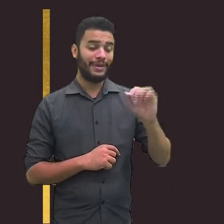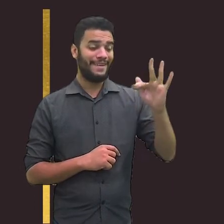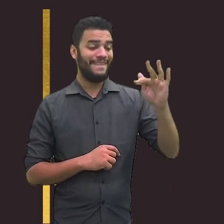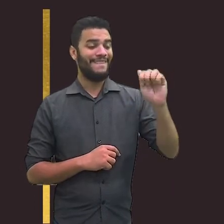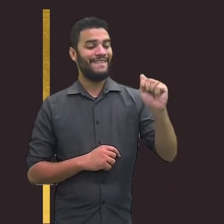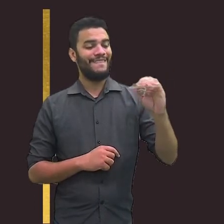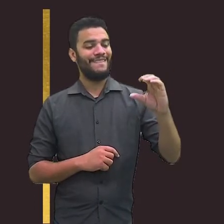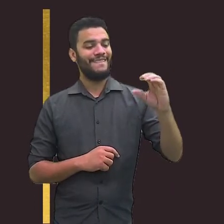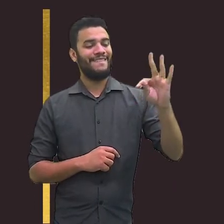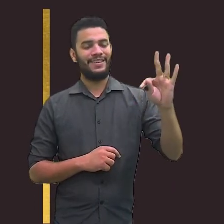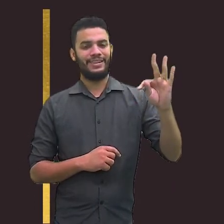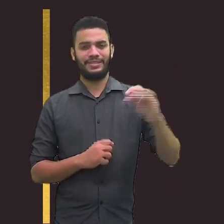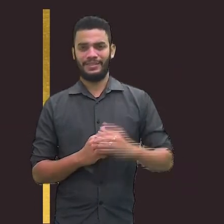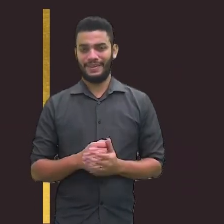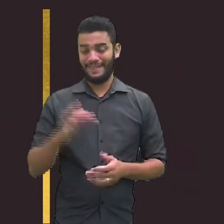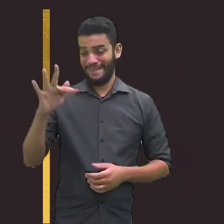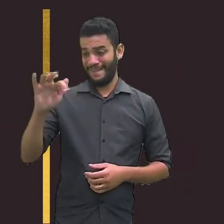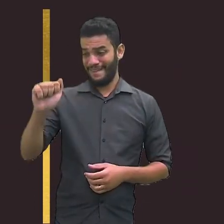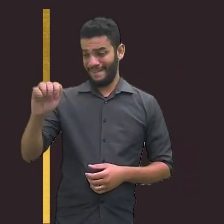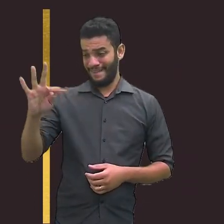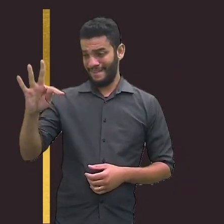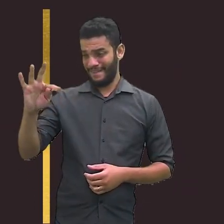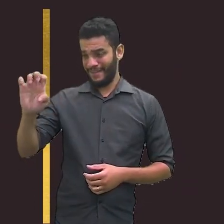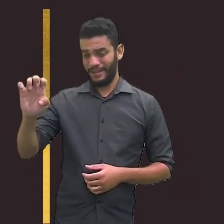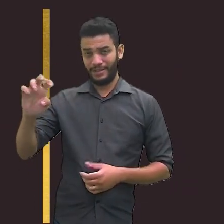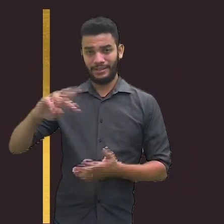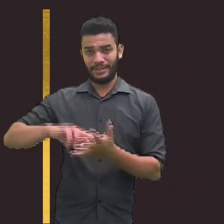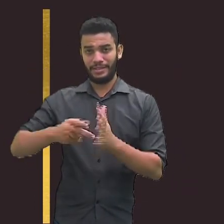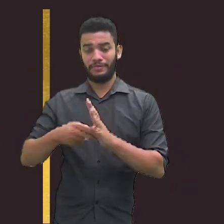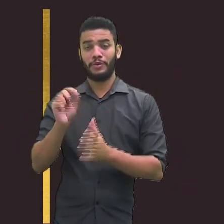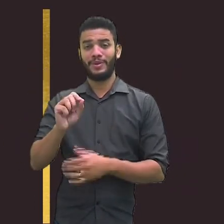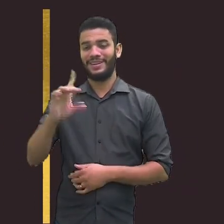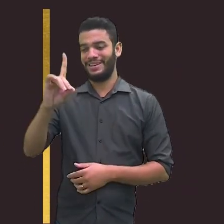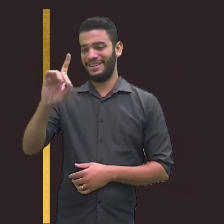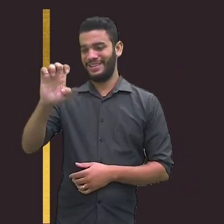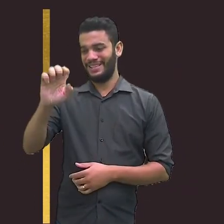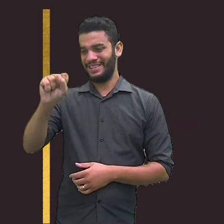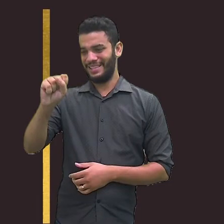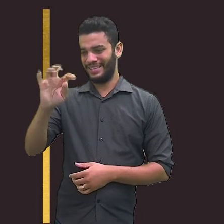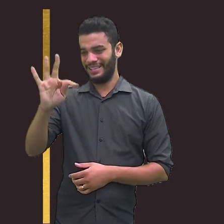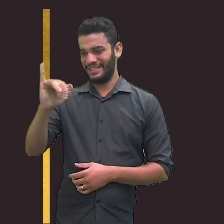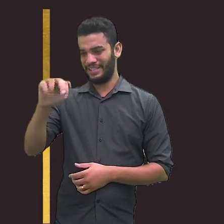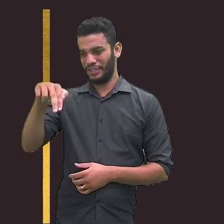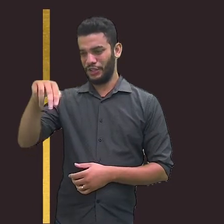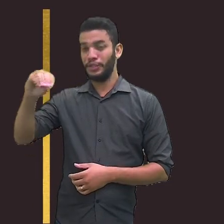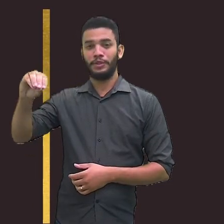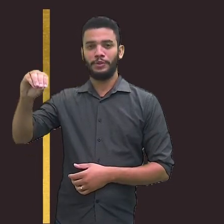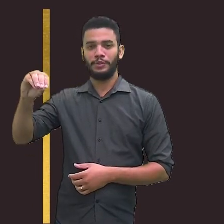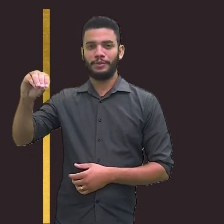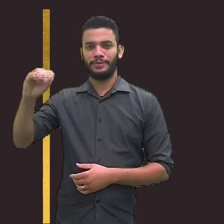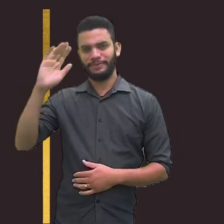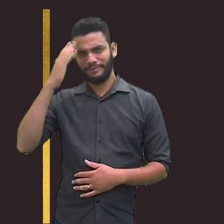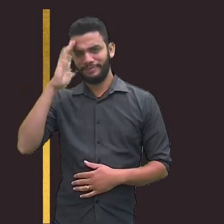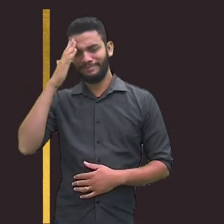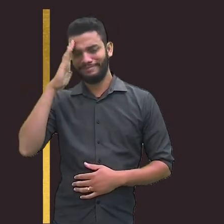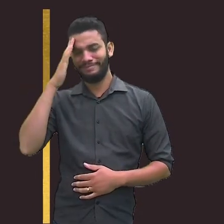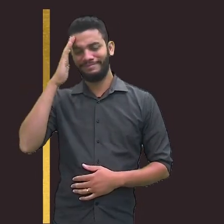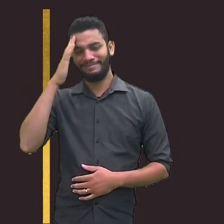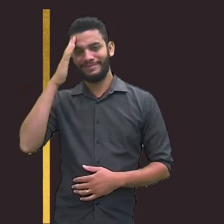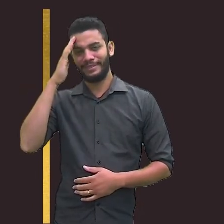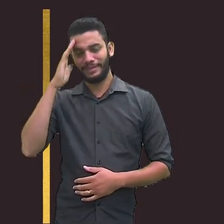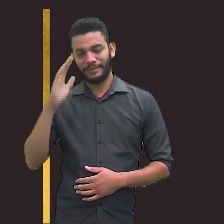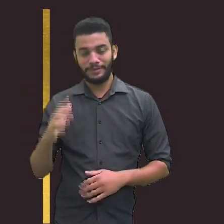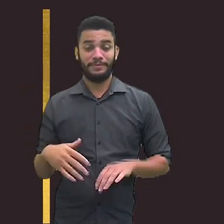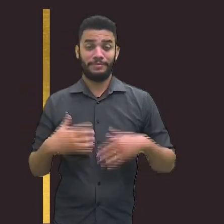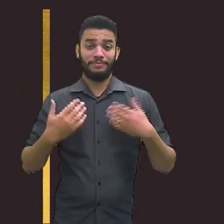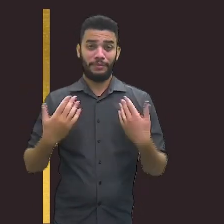Fate significa destino. It must be fate. Isso só pode ser o destino. Isso